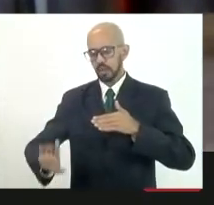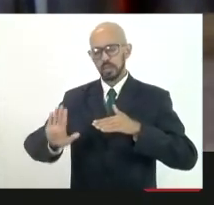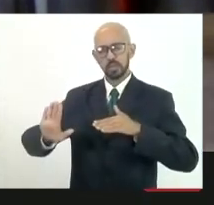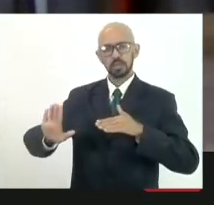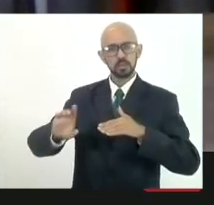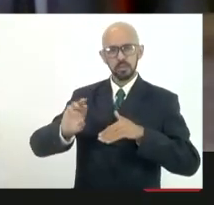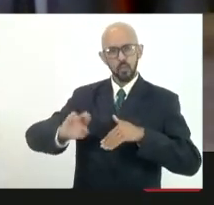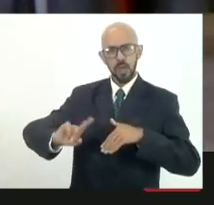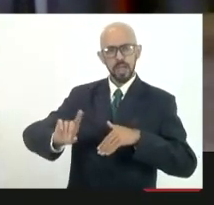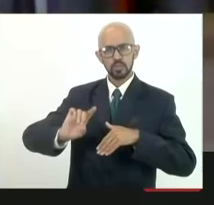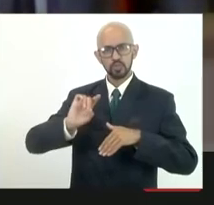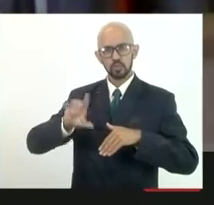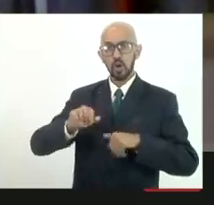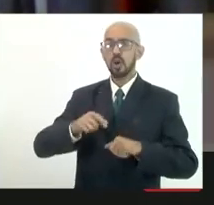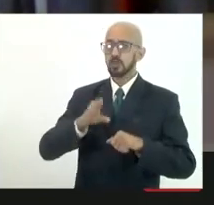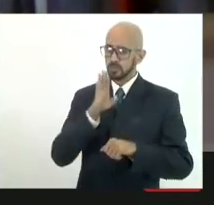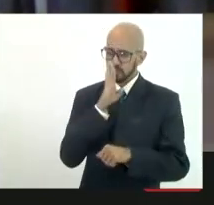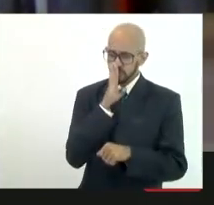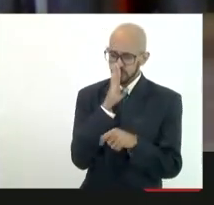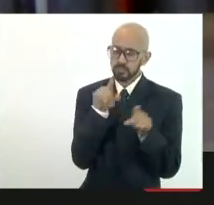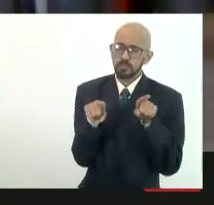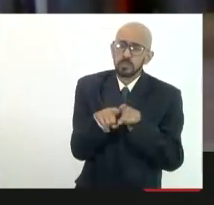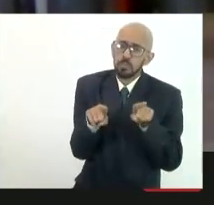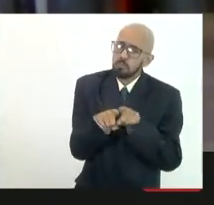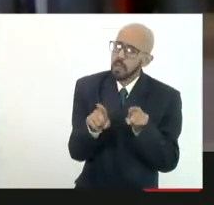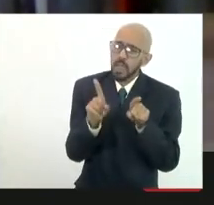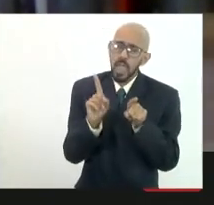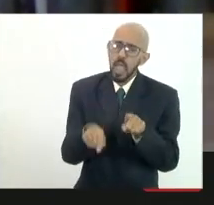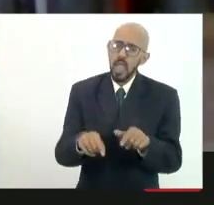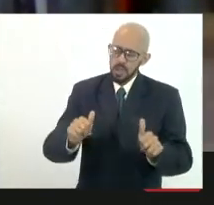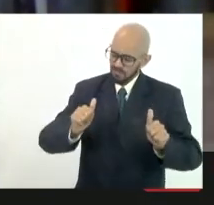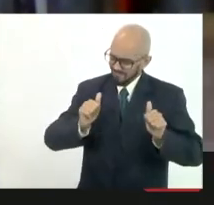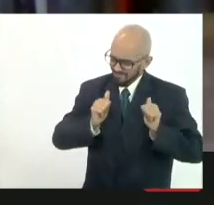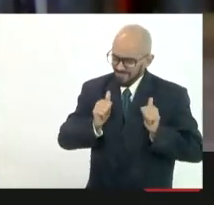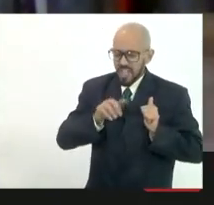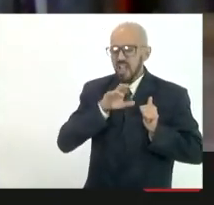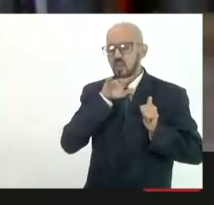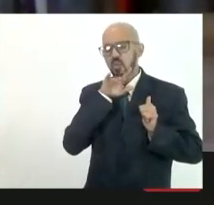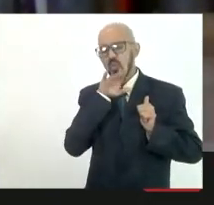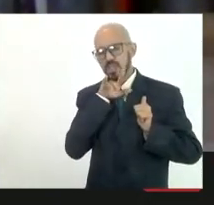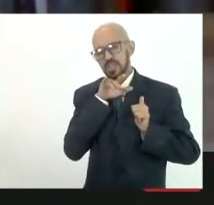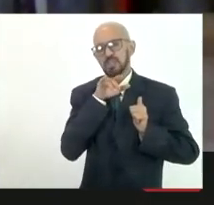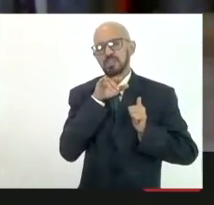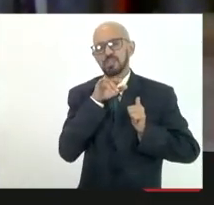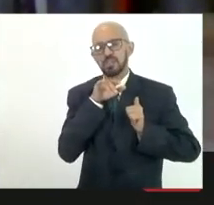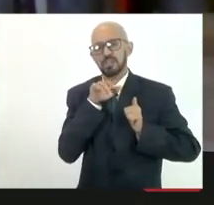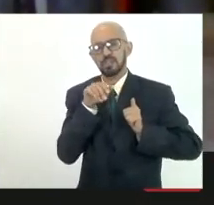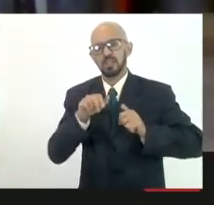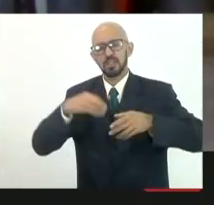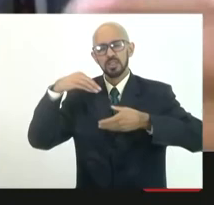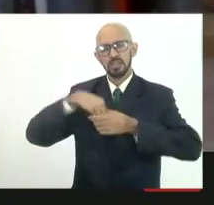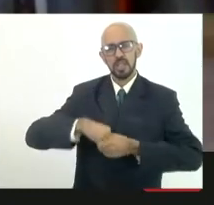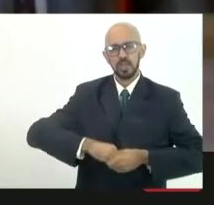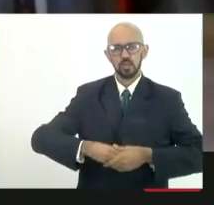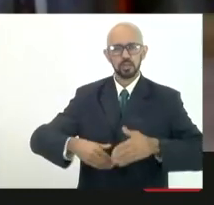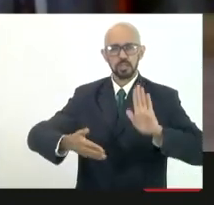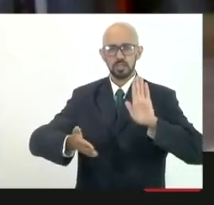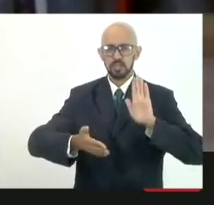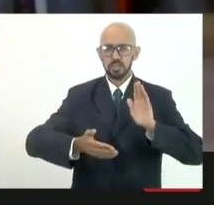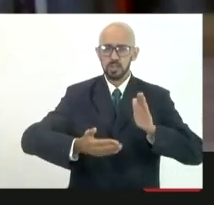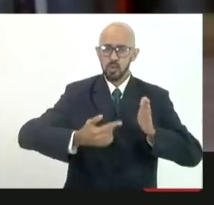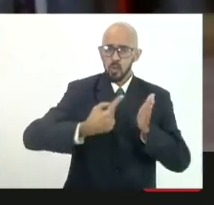basta compactuar. O silêncio também é muito ruim. E dentro desse compromisso